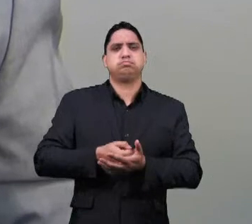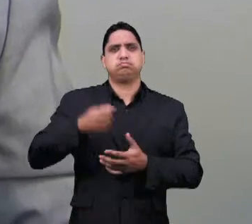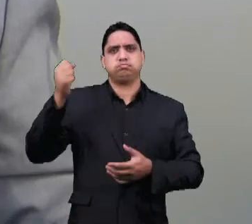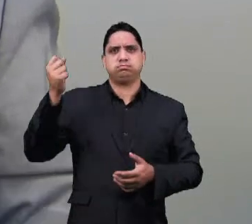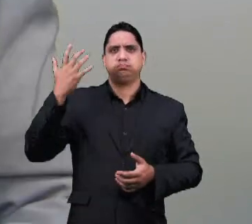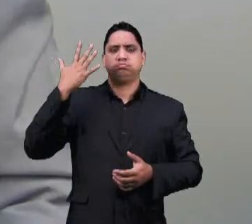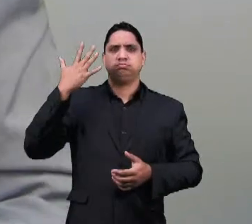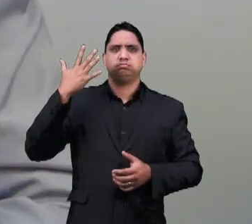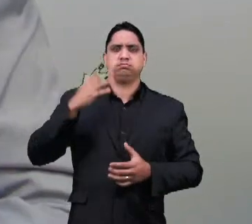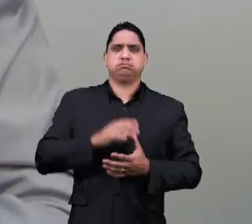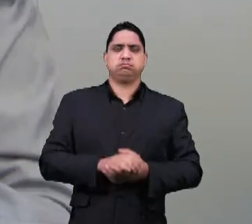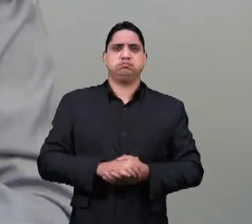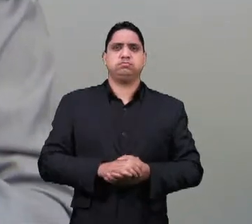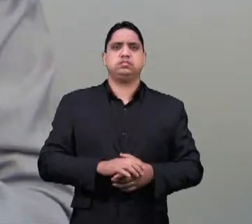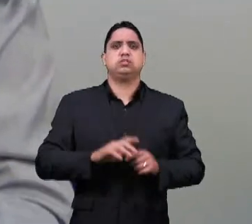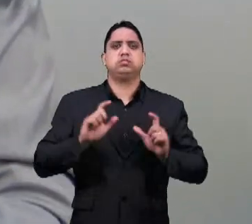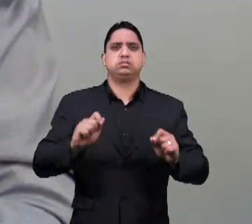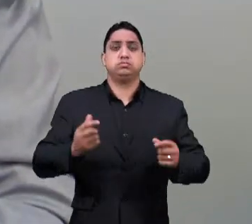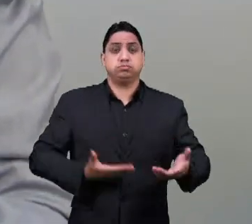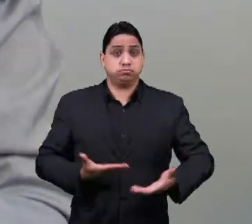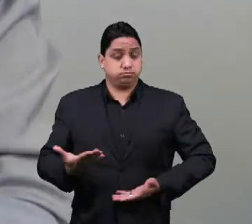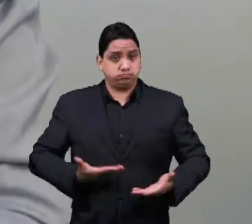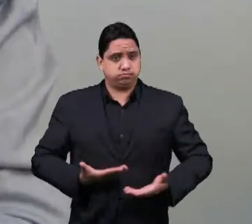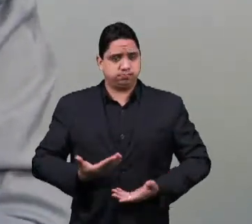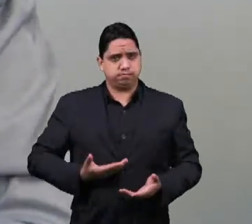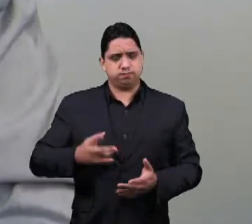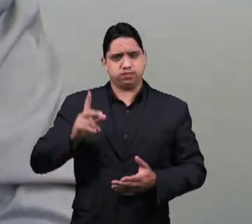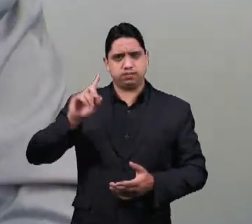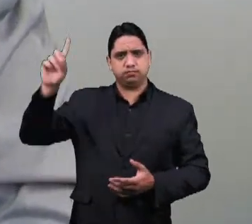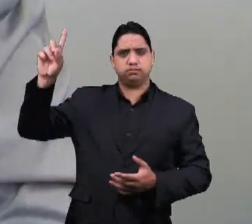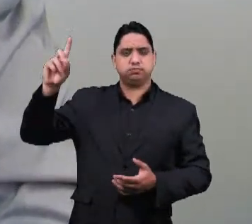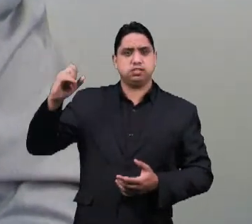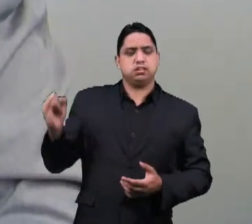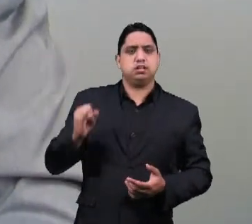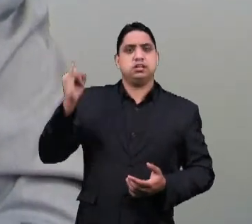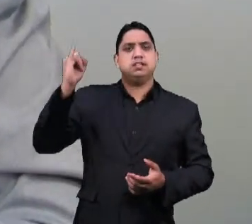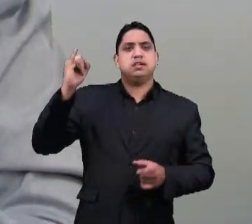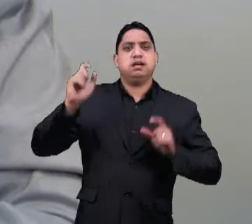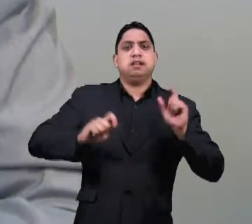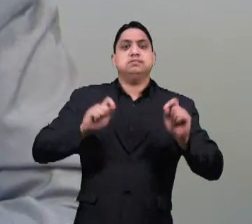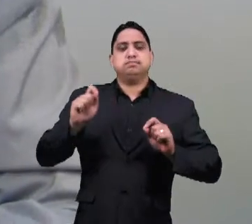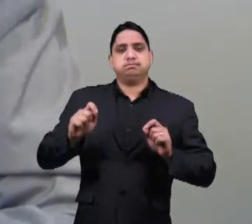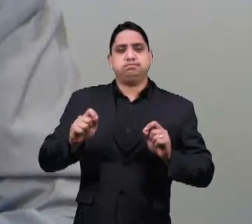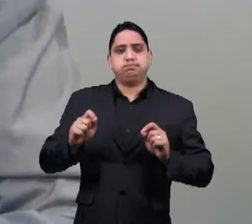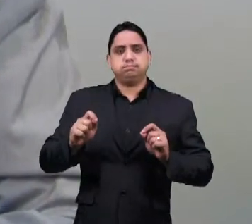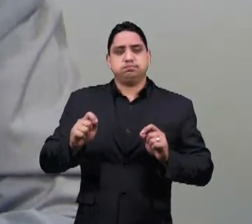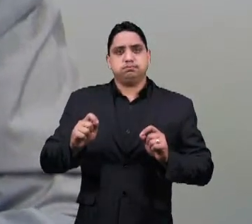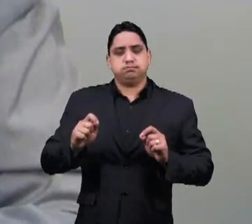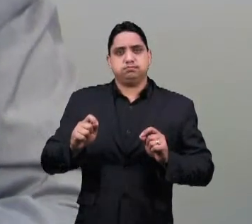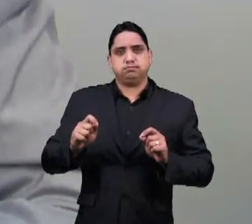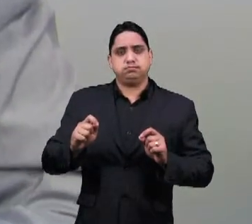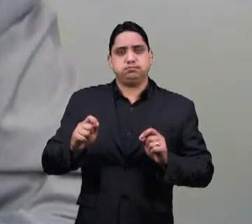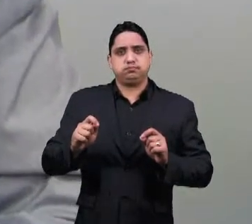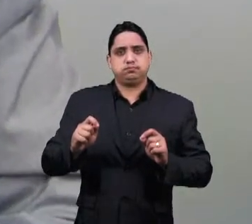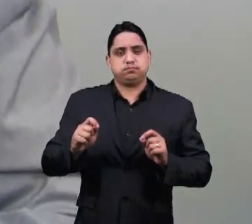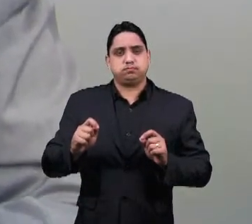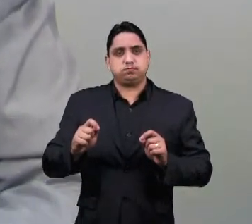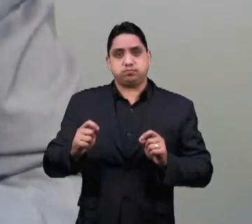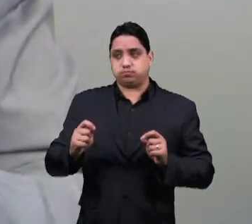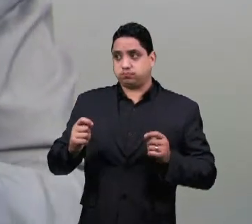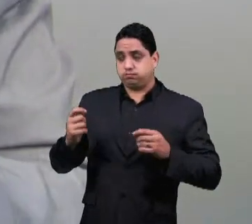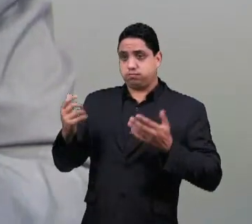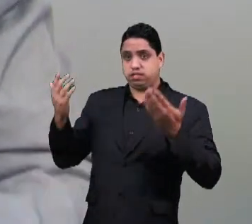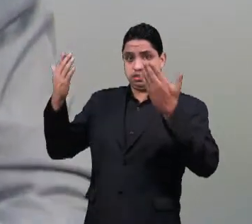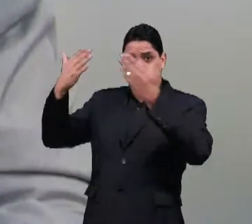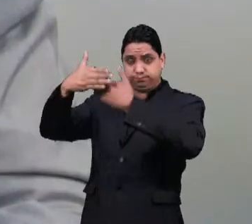orientação. Então, o importante para o servo é estar na posição na qual